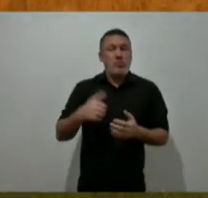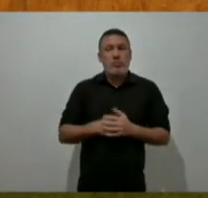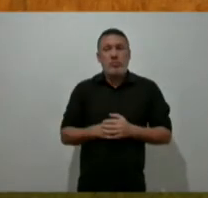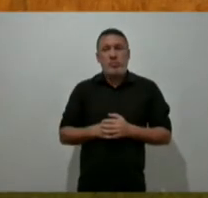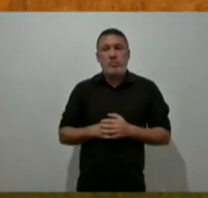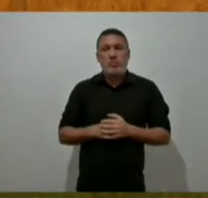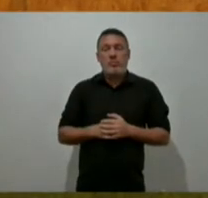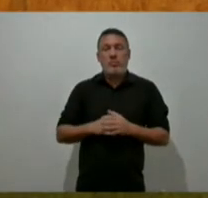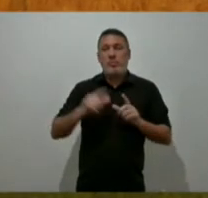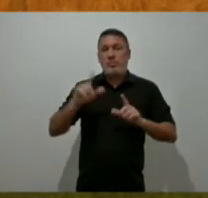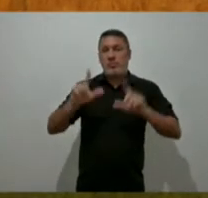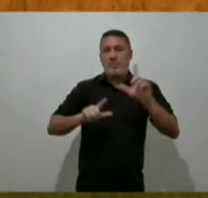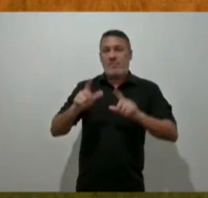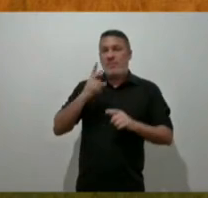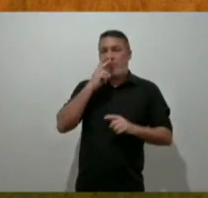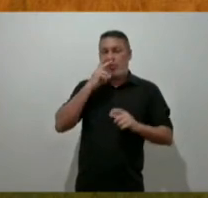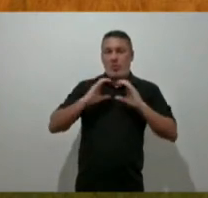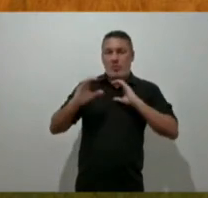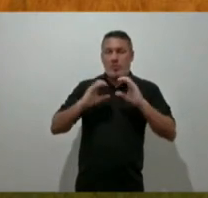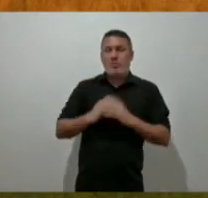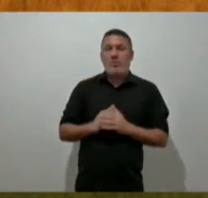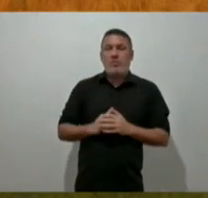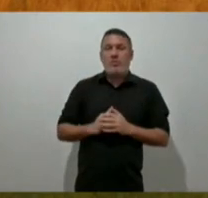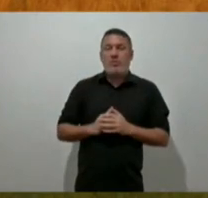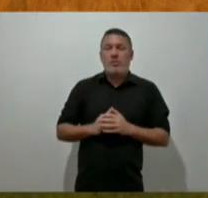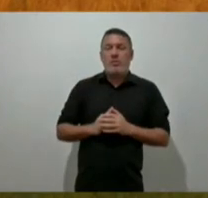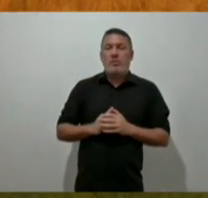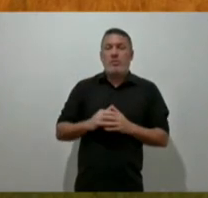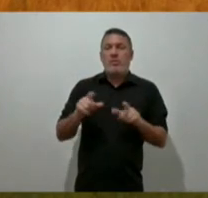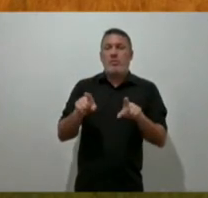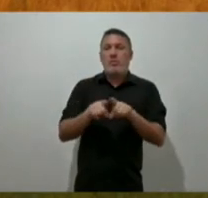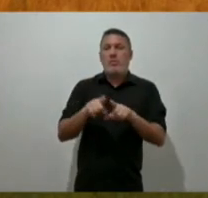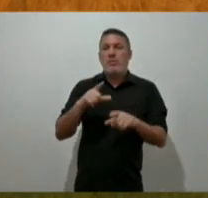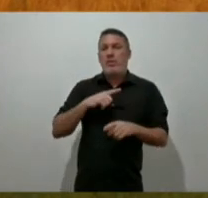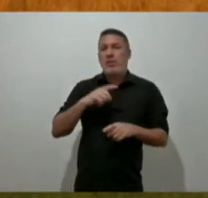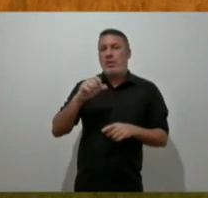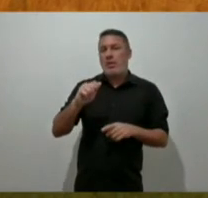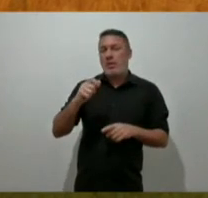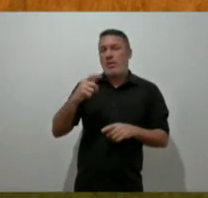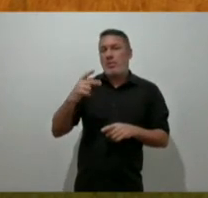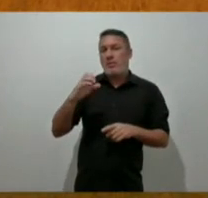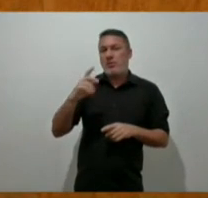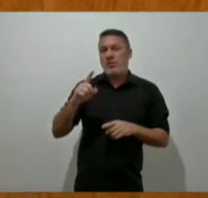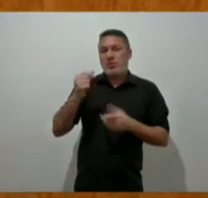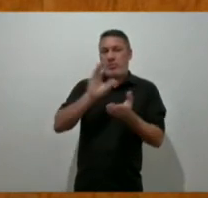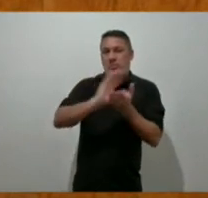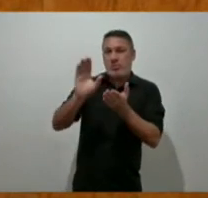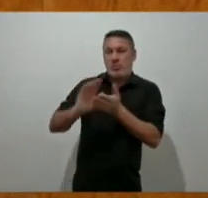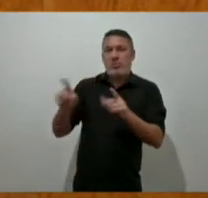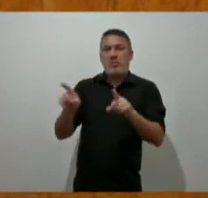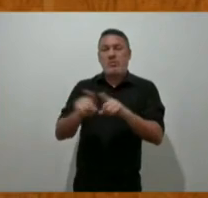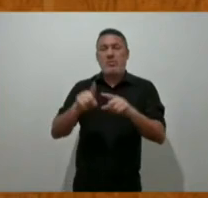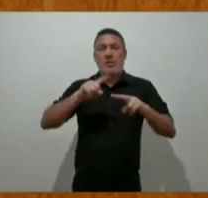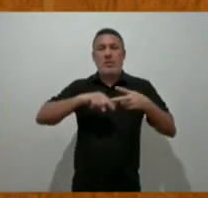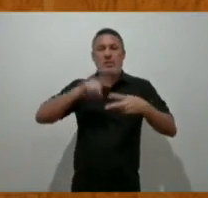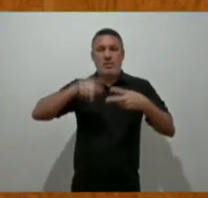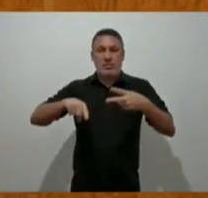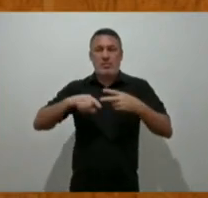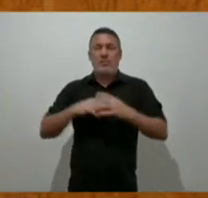Comunicação, Apex Mob, APX Invest BTG+, e ArcelorMittal. Também aos